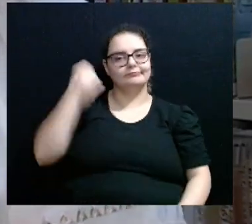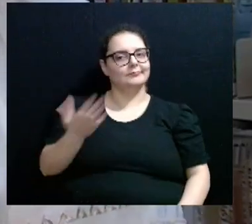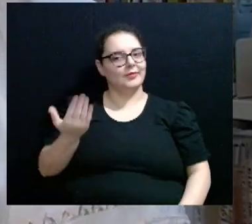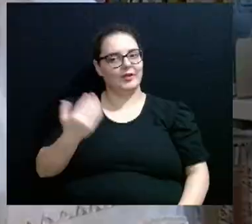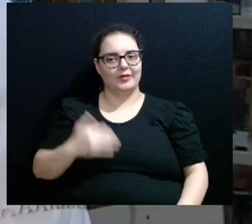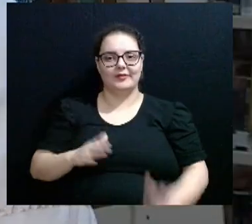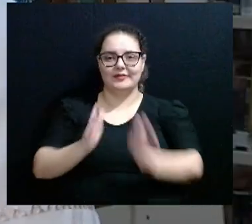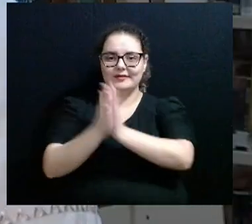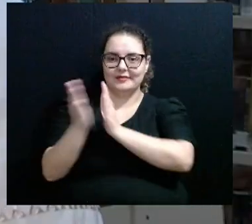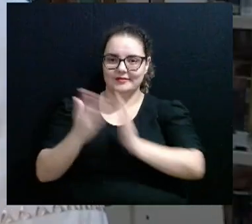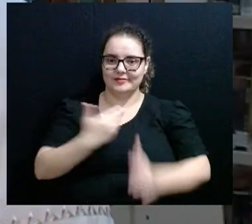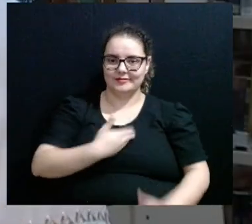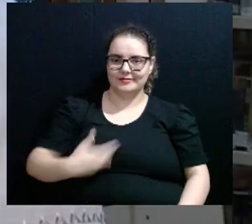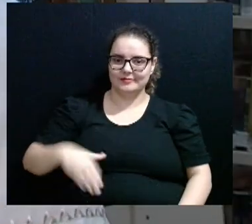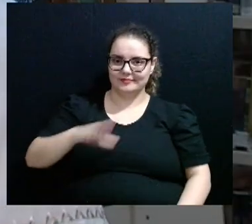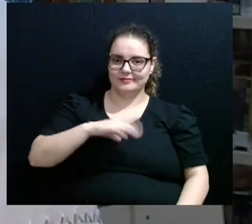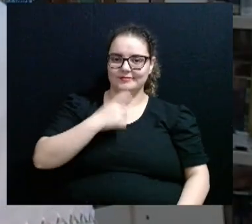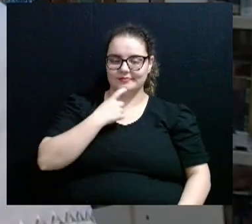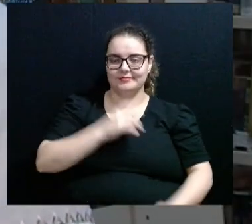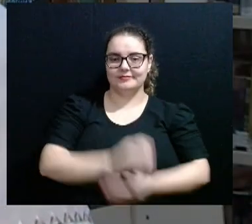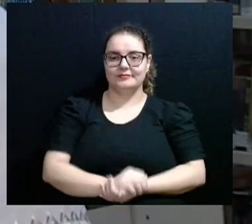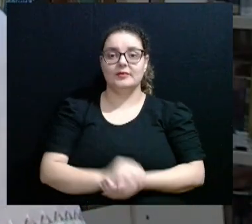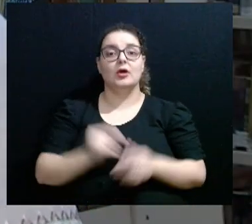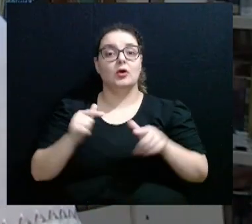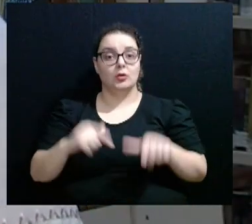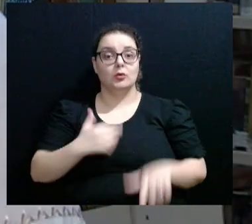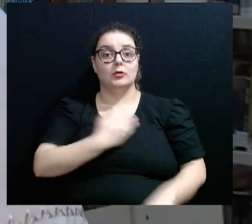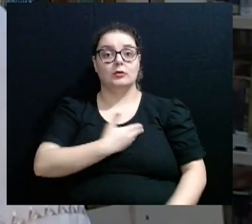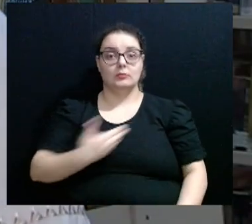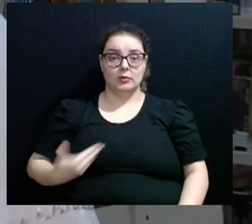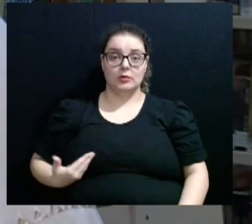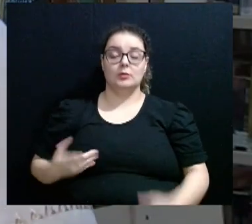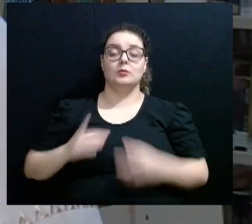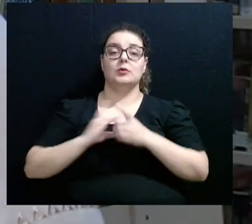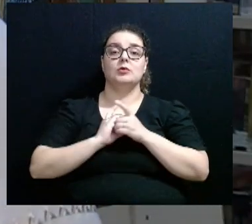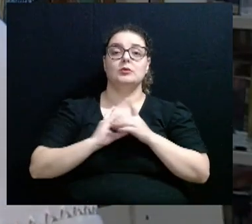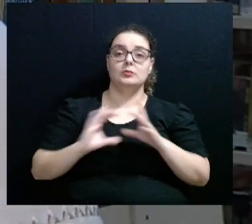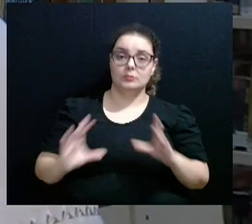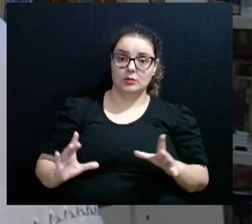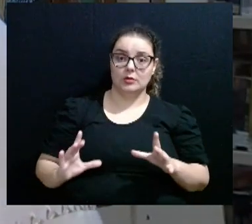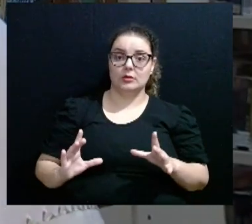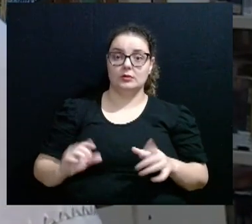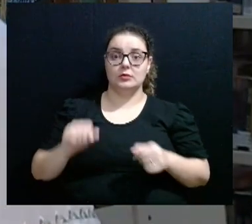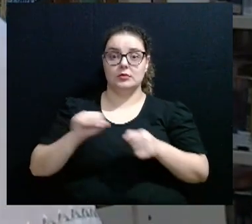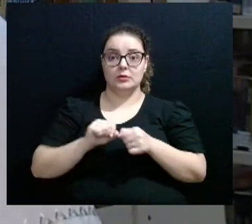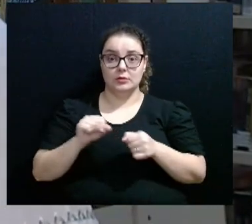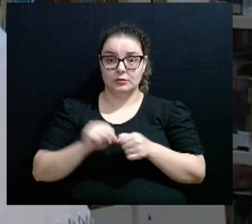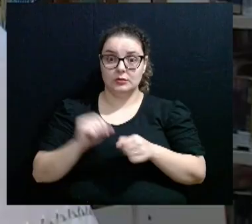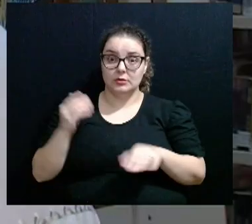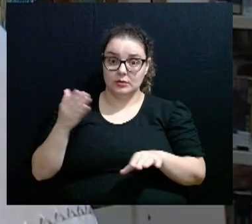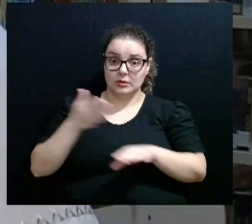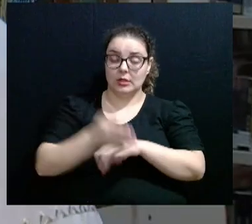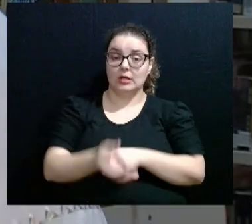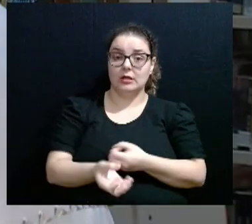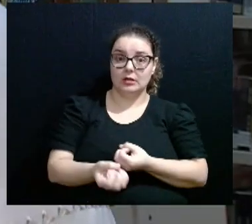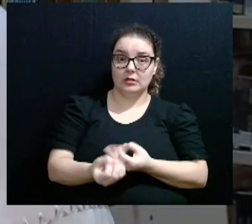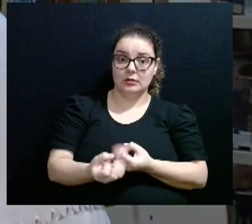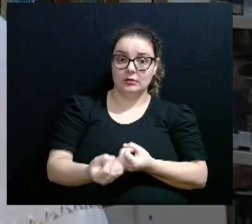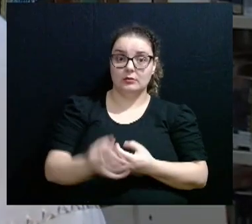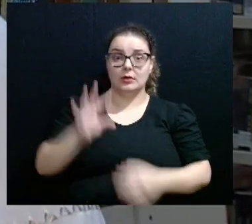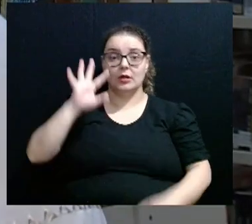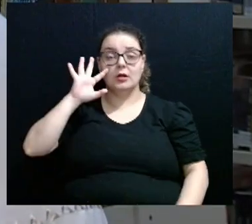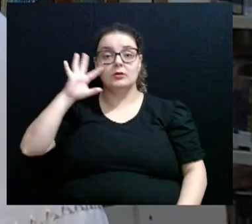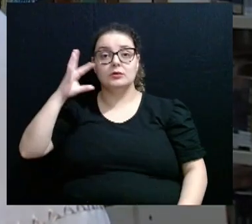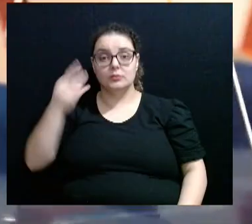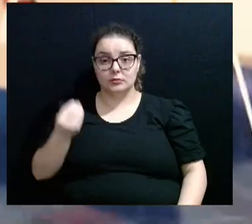públicas de Campinas. É um espaço público extremamente democrático e de fazer acesso à informação, ao conhecimento e à